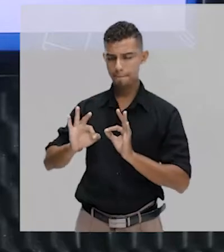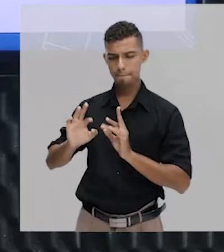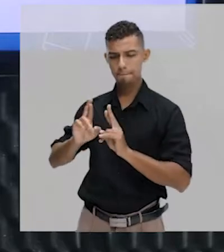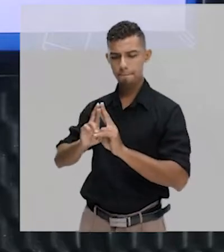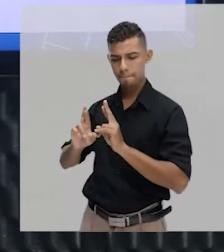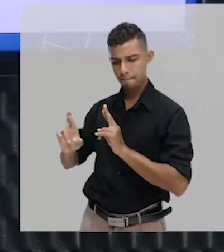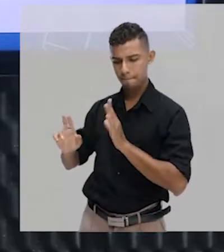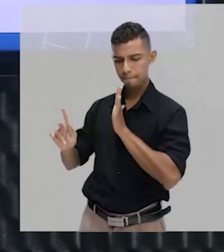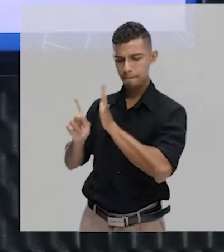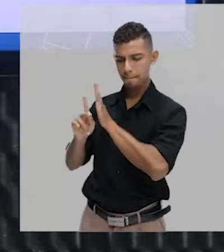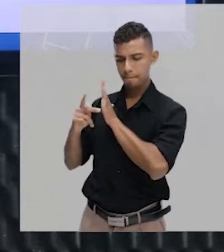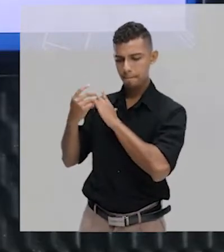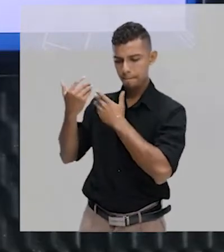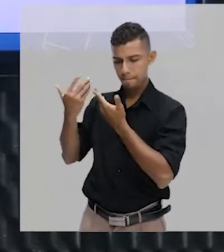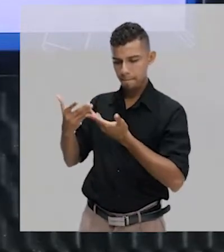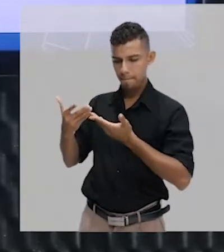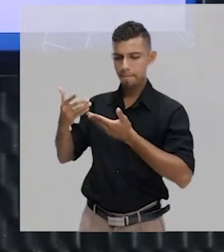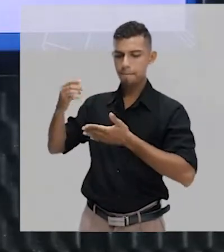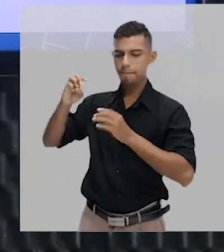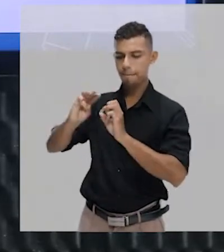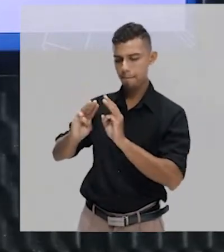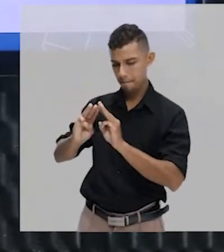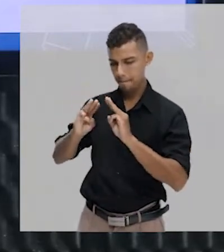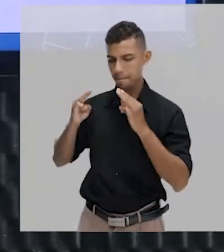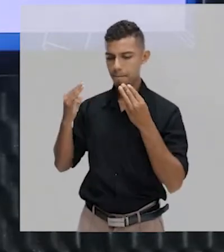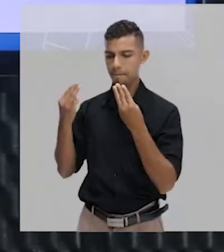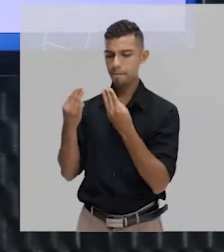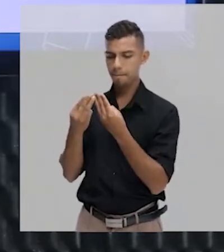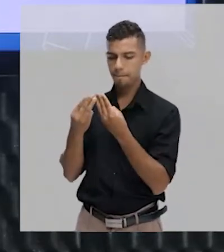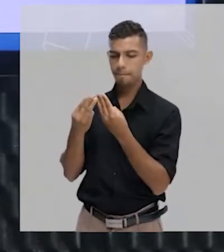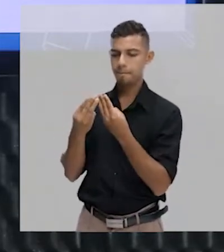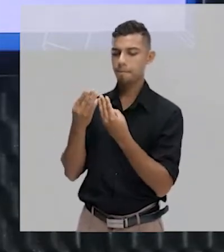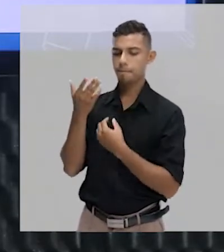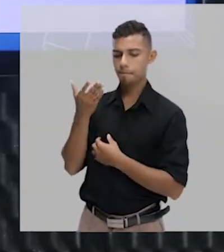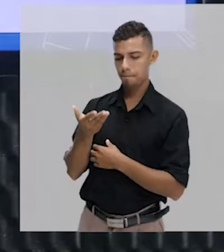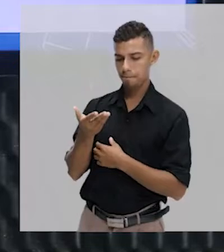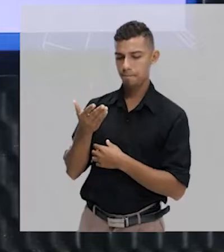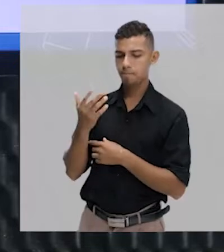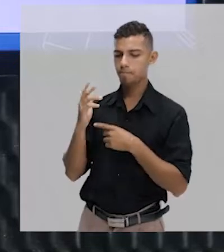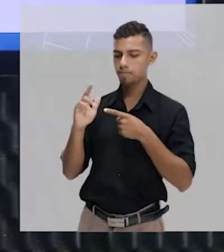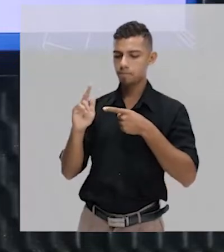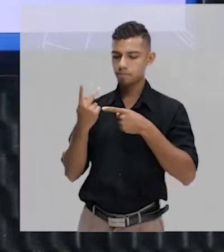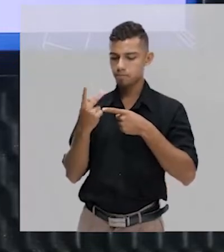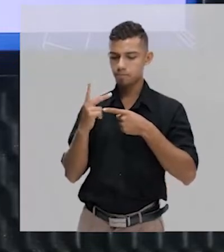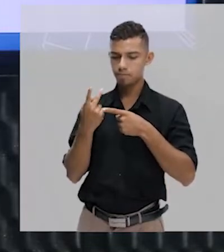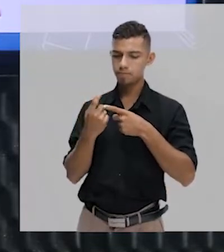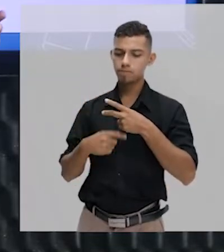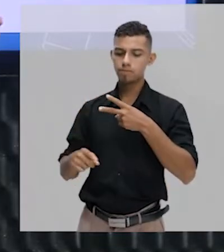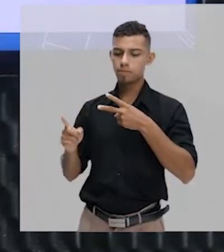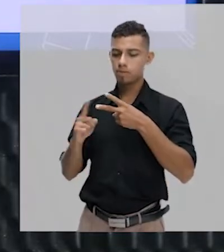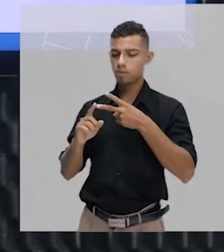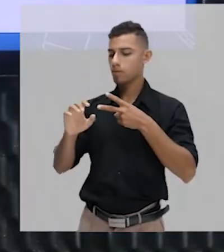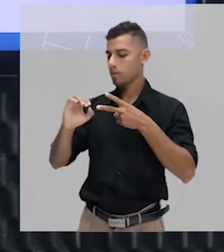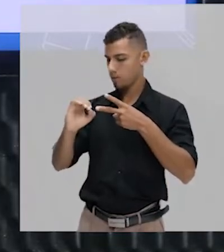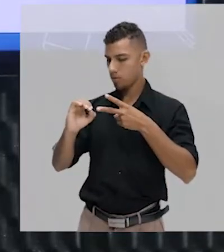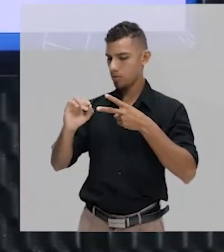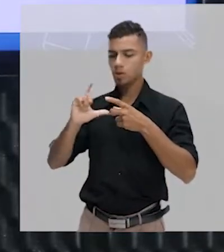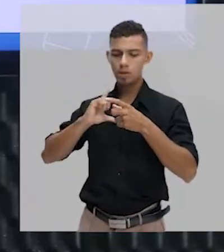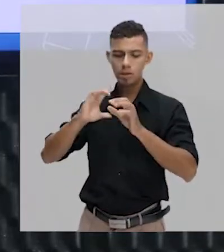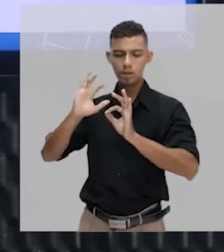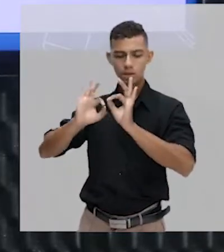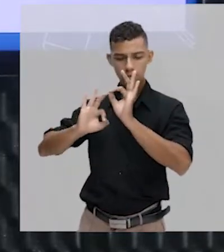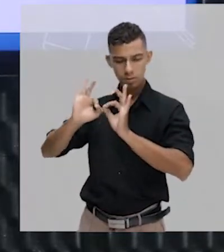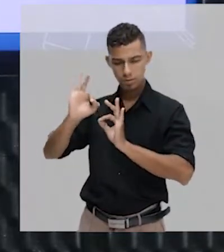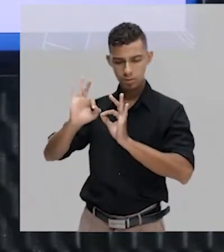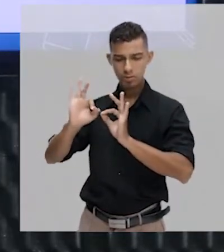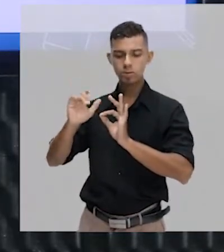a massa do hidrogênio com a massa do oxigênio, nós vamos obter essa proporção de 1